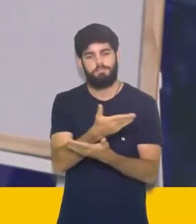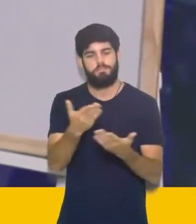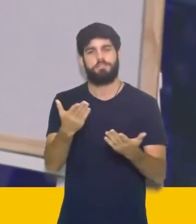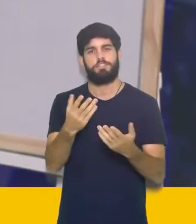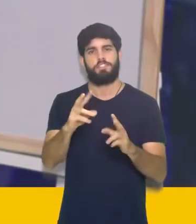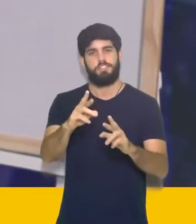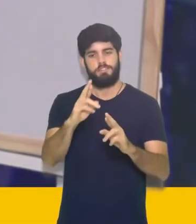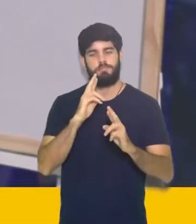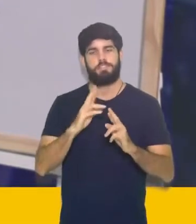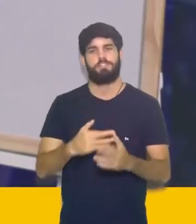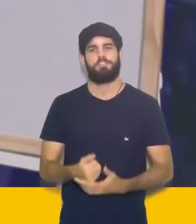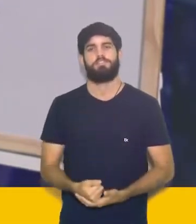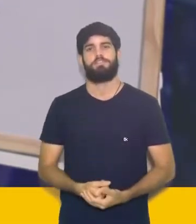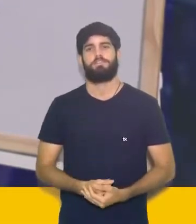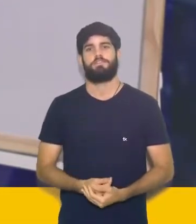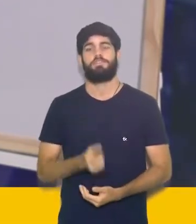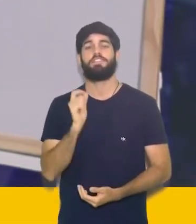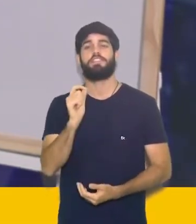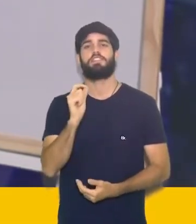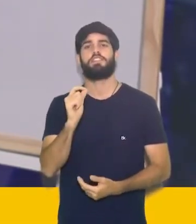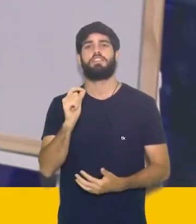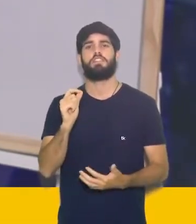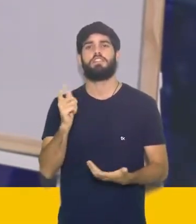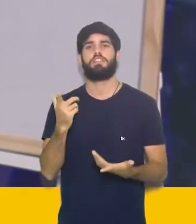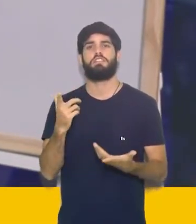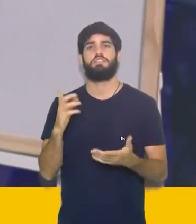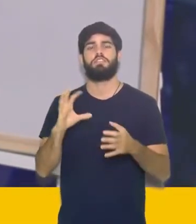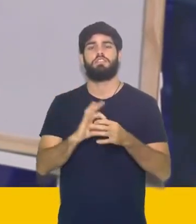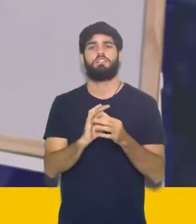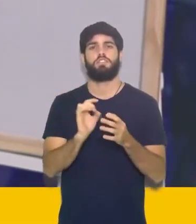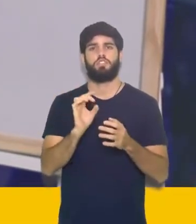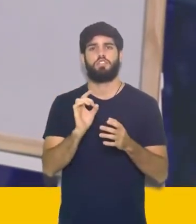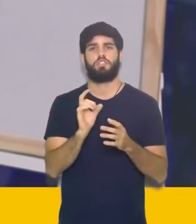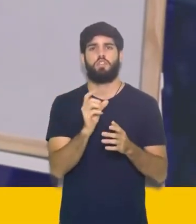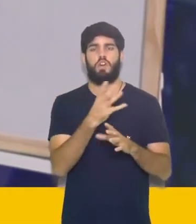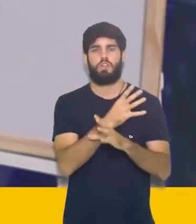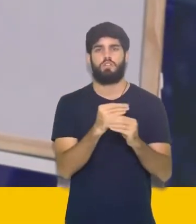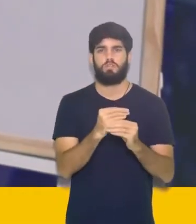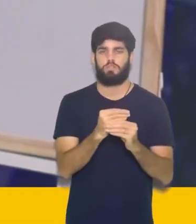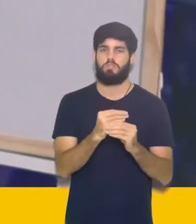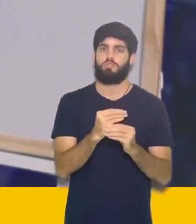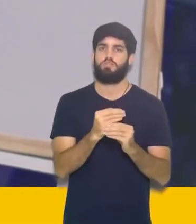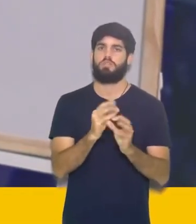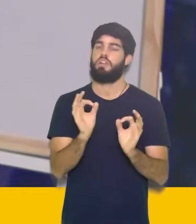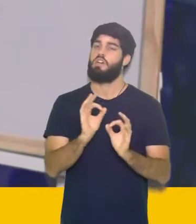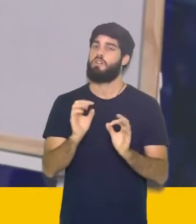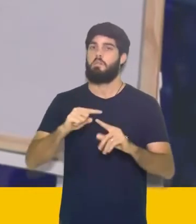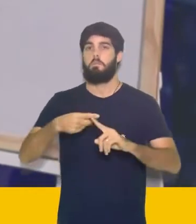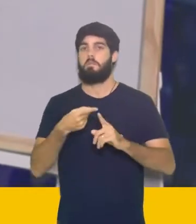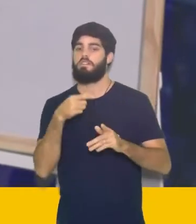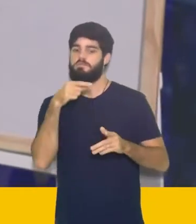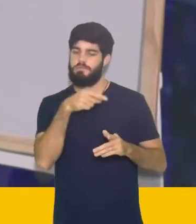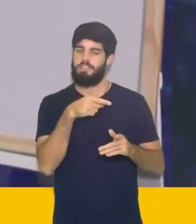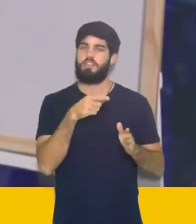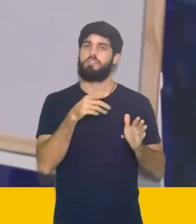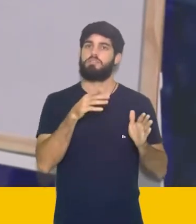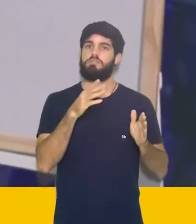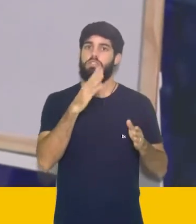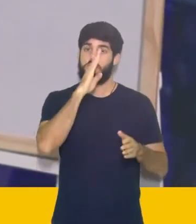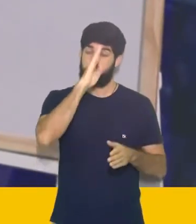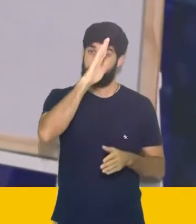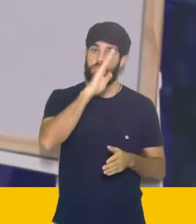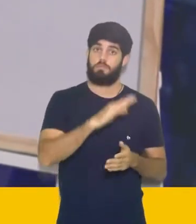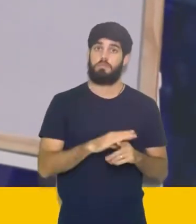lindo. Conectores. Quem são os conectores? São só as conjunções? Não. Porém, elas são as principais, né? Porque a gente faz...